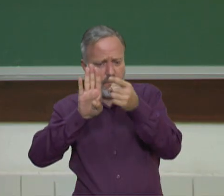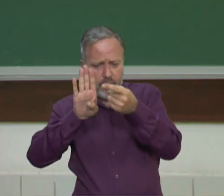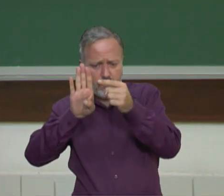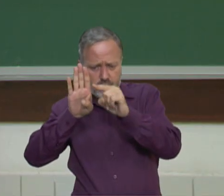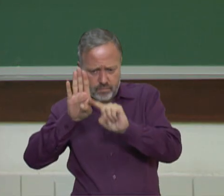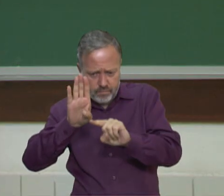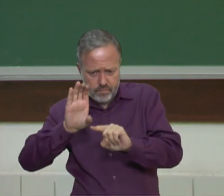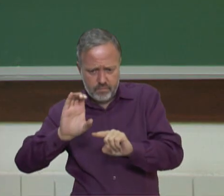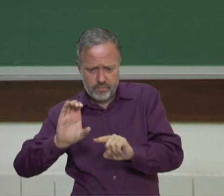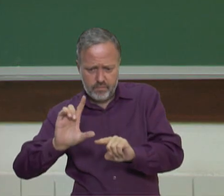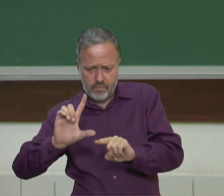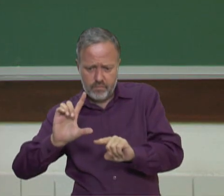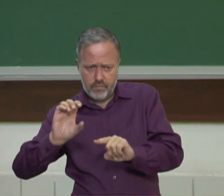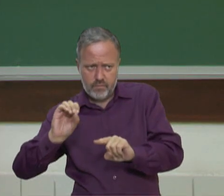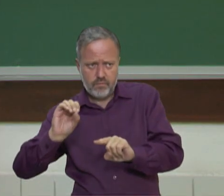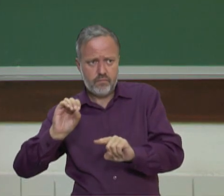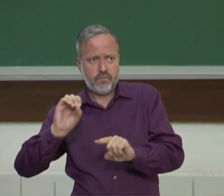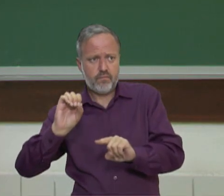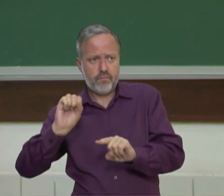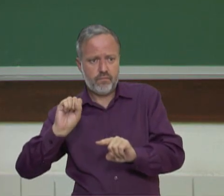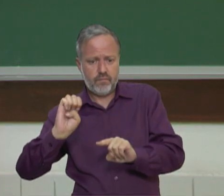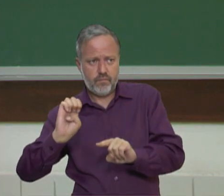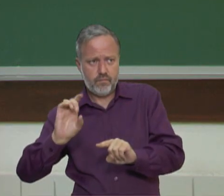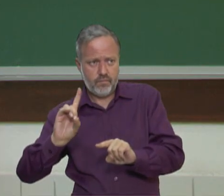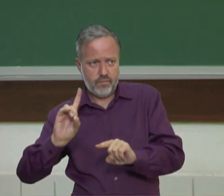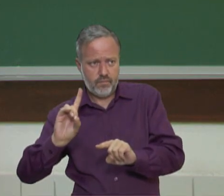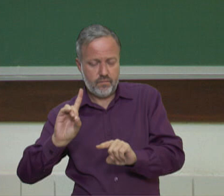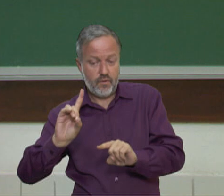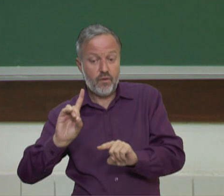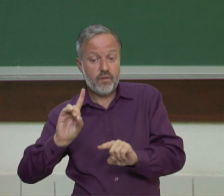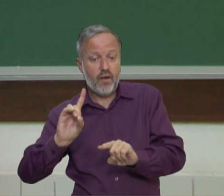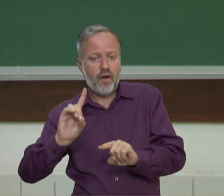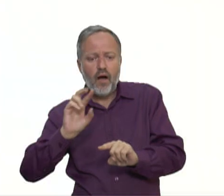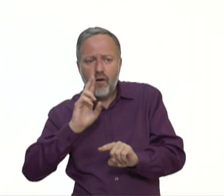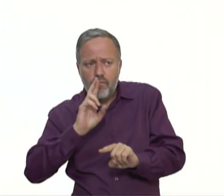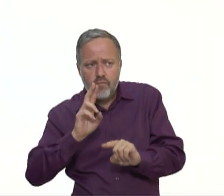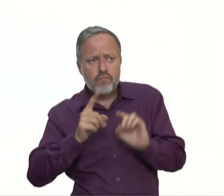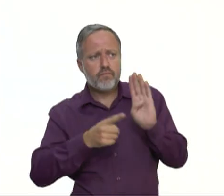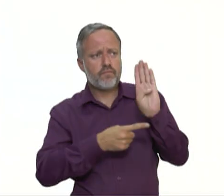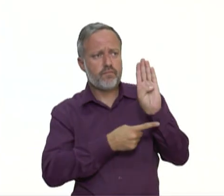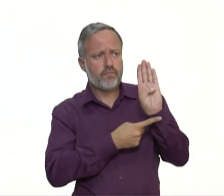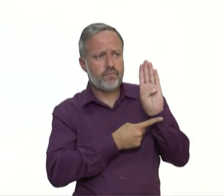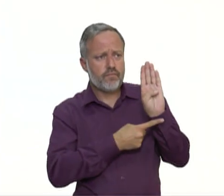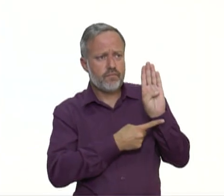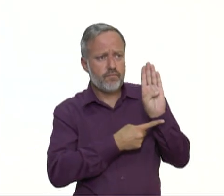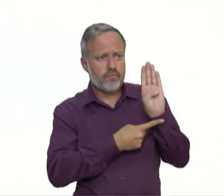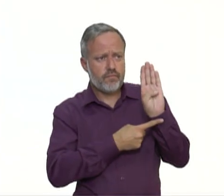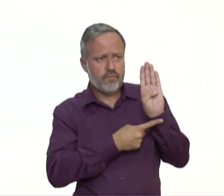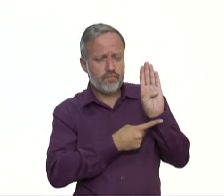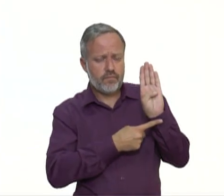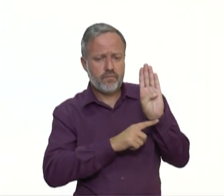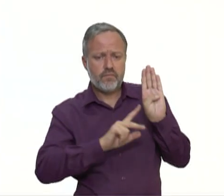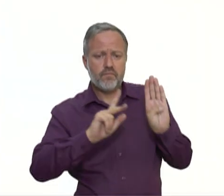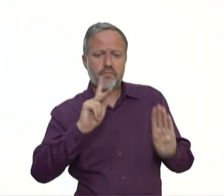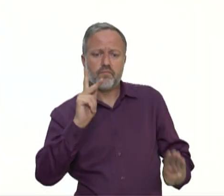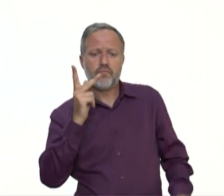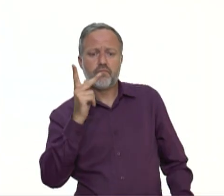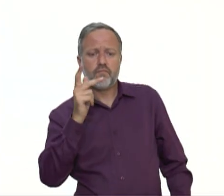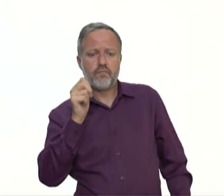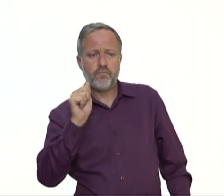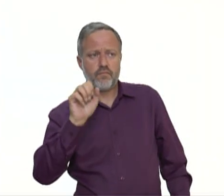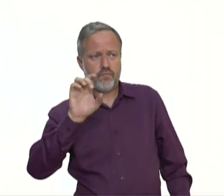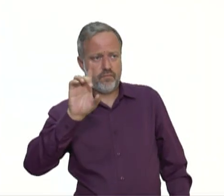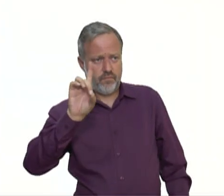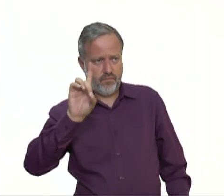ele vai terminar com o sufixo ed. A resposta fica: The bird flew away because